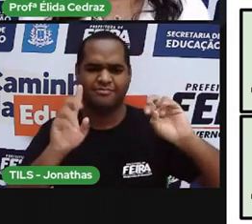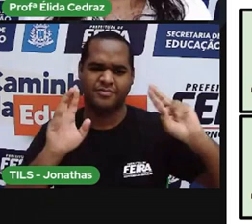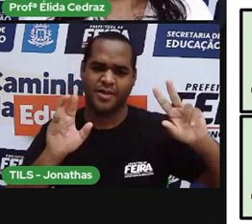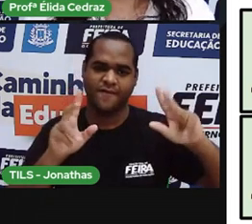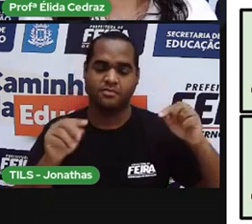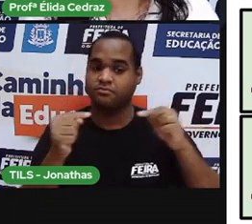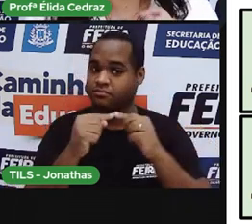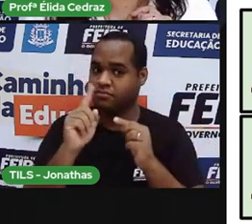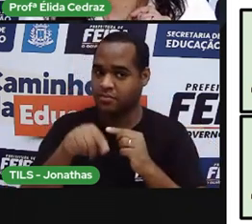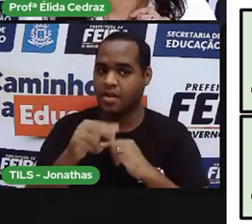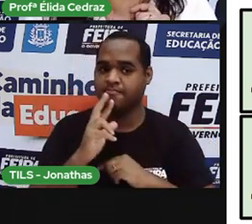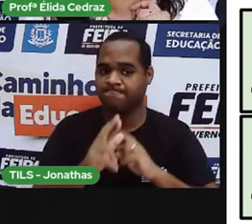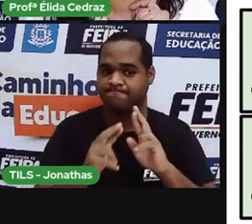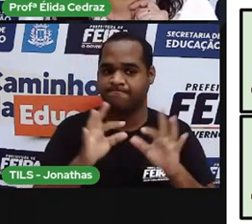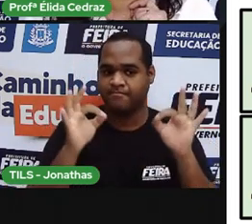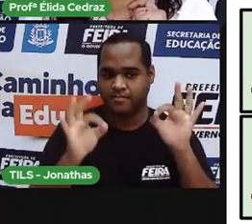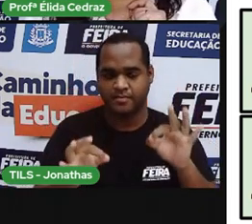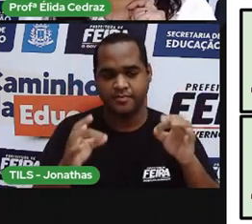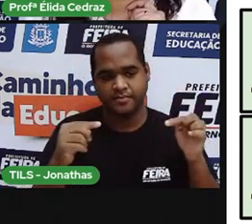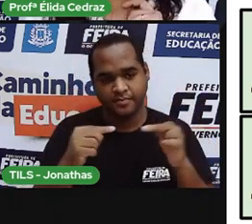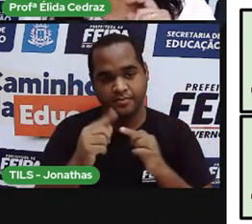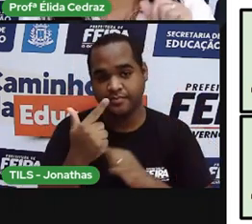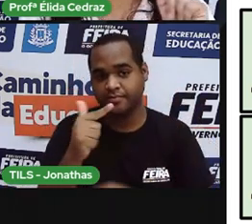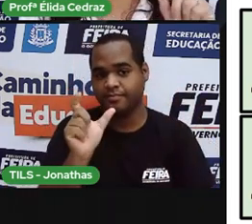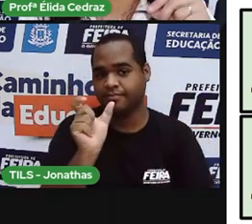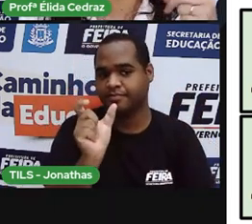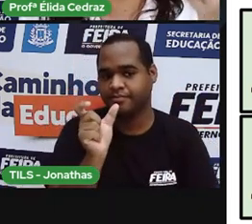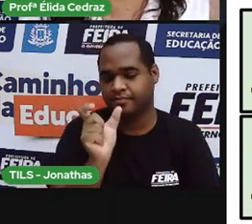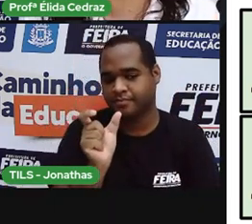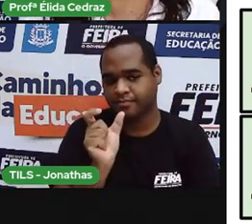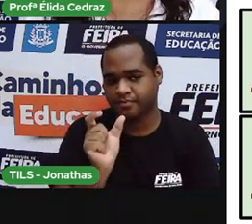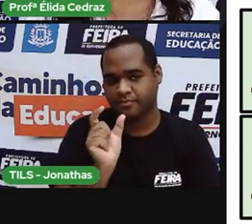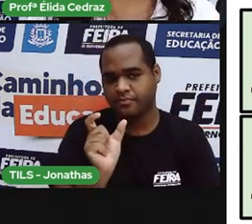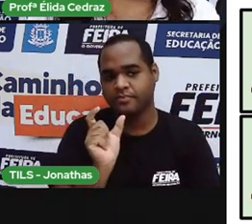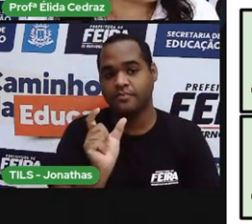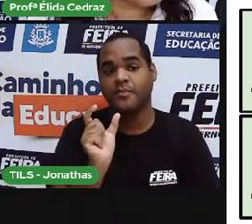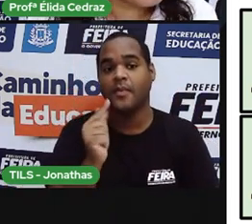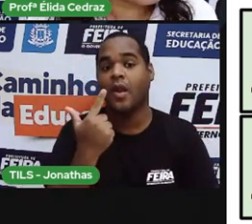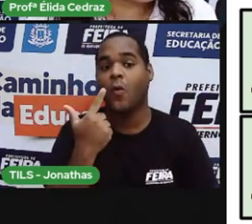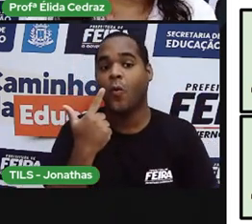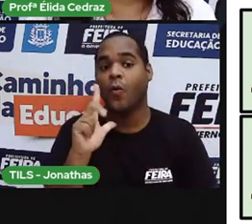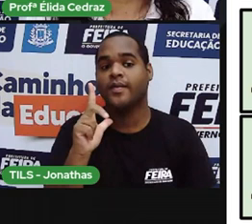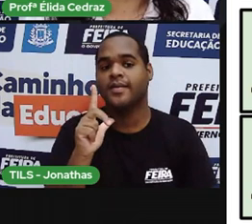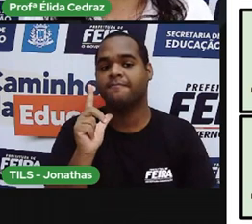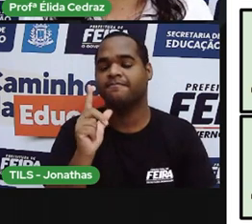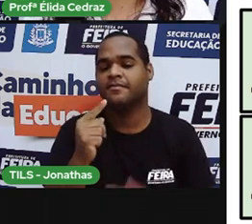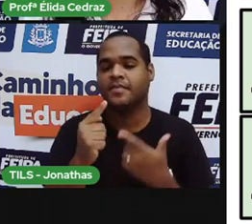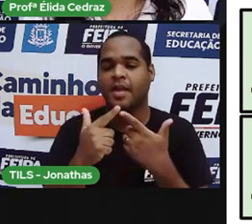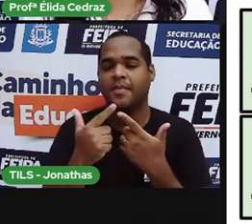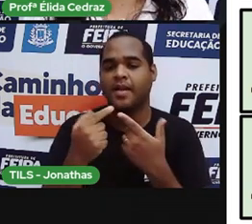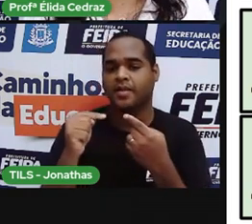B. Vamos ver uma outra palavra que tenha chu.